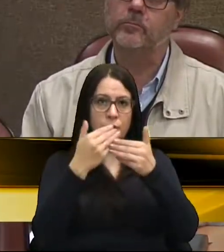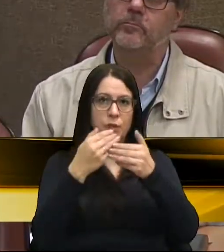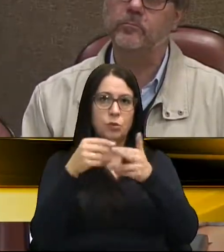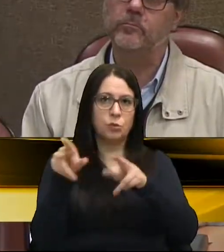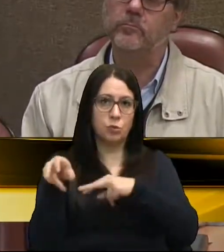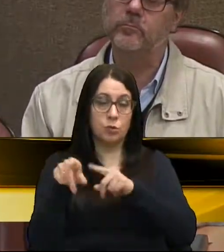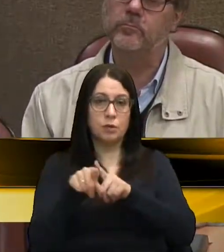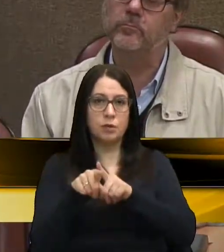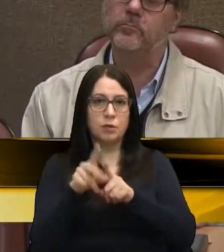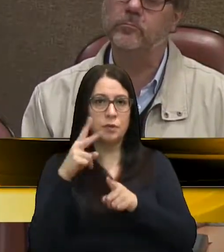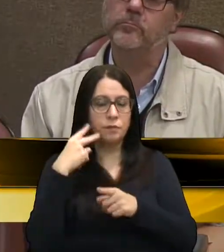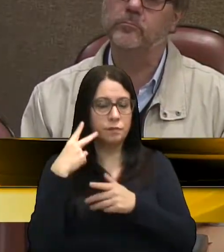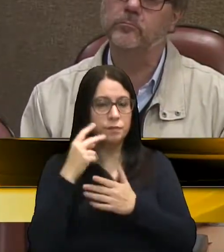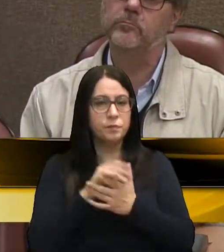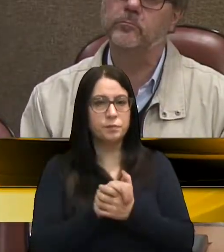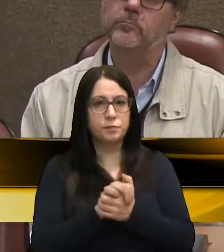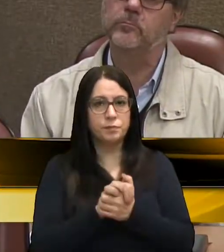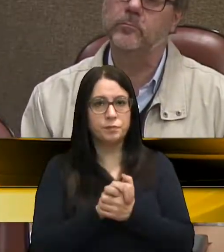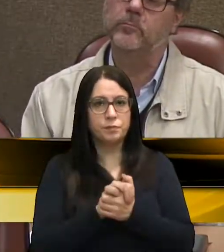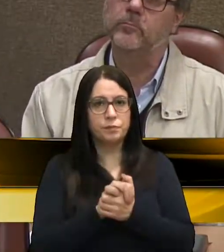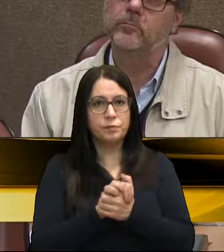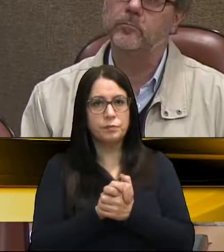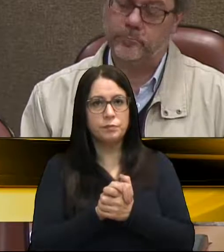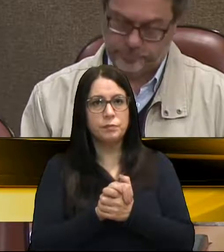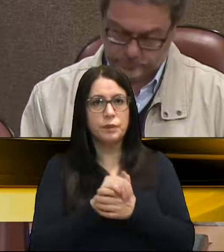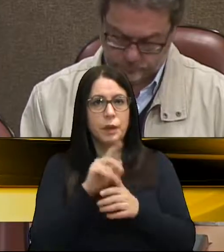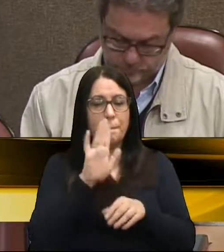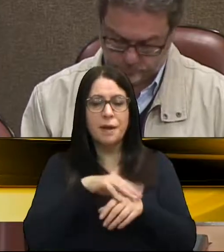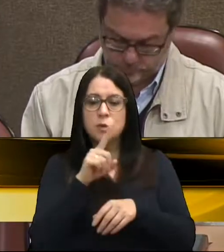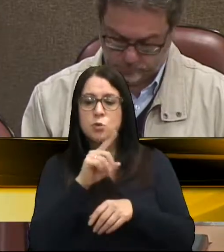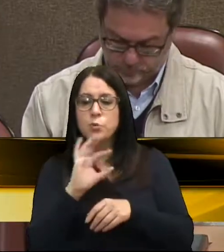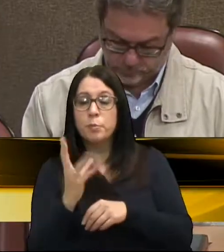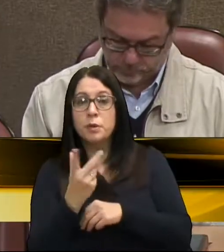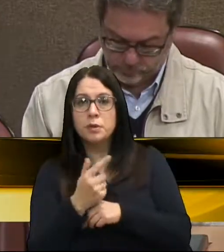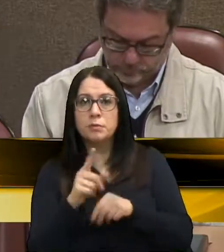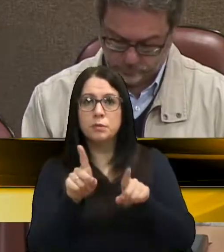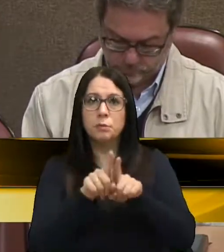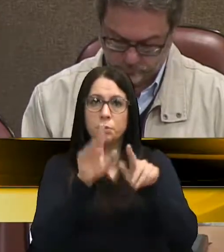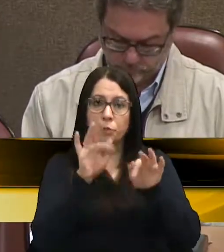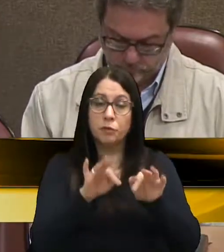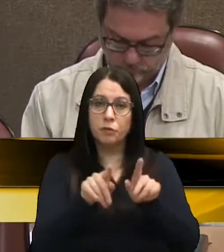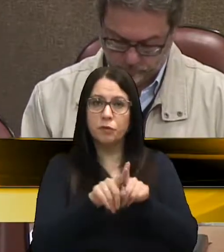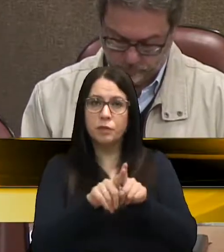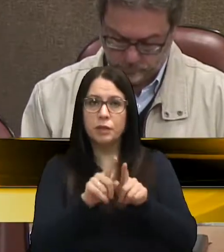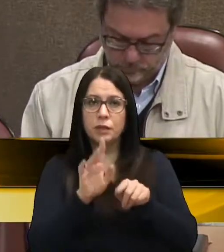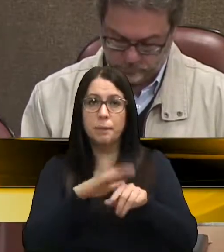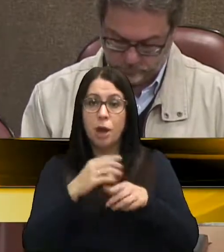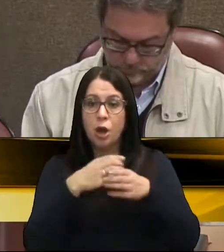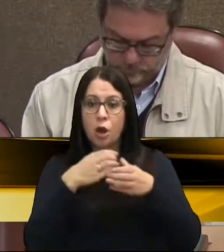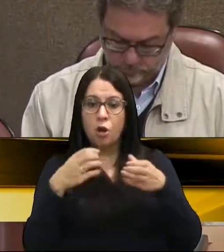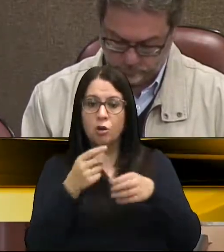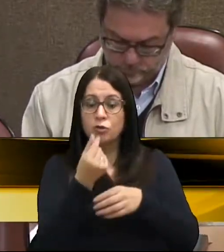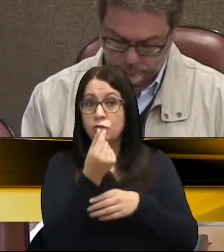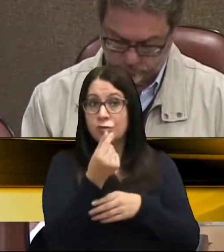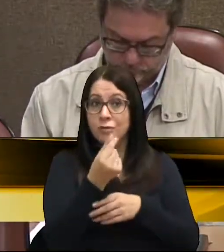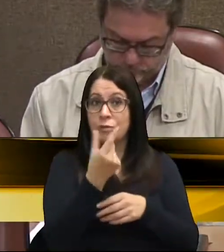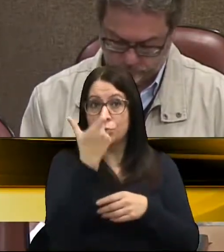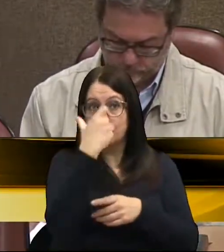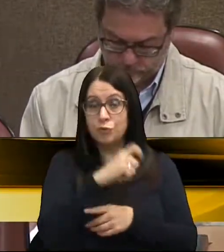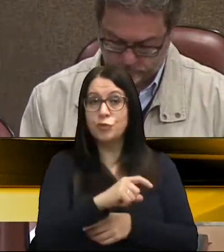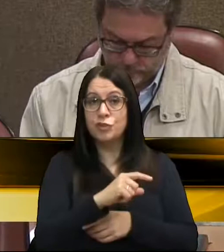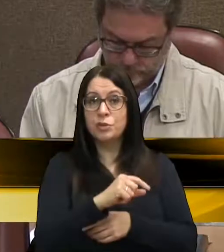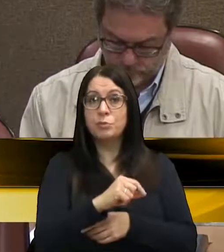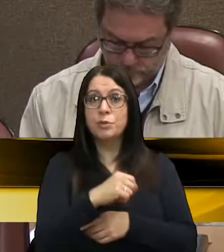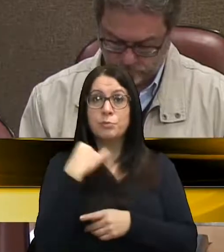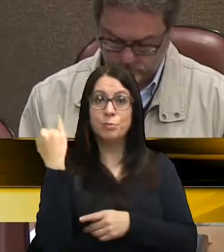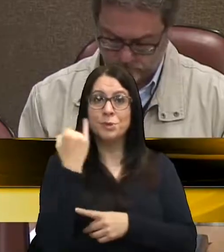rural, vereador, aportamos 1 milhão. E, por fim, também, o maior aporte naquilo que nós achamos que é